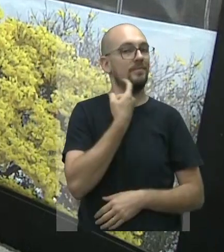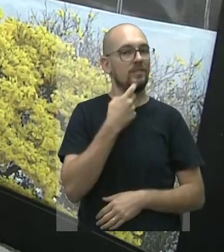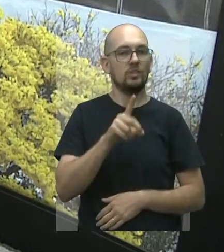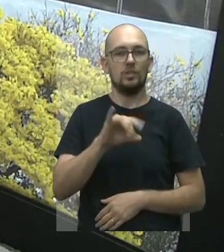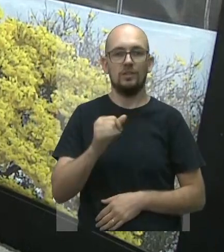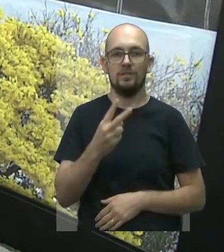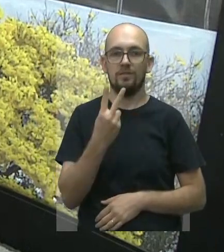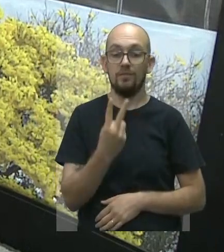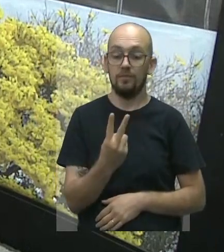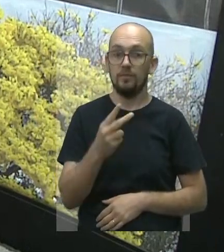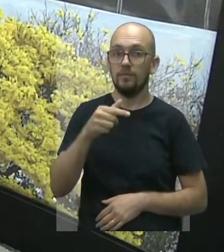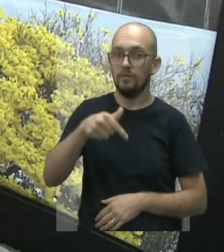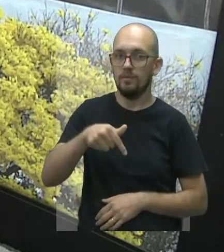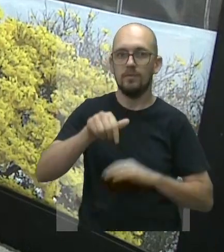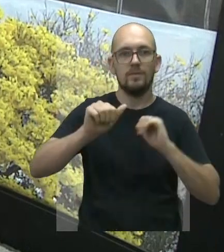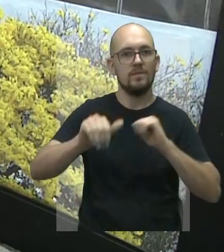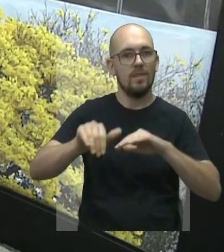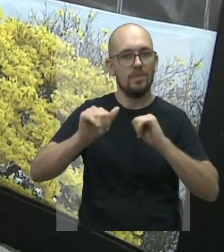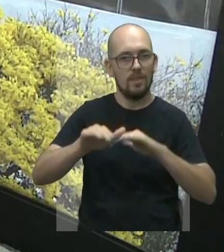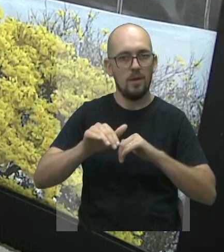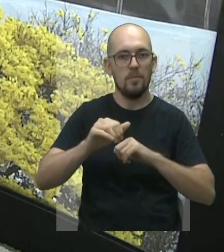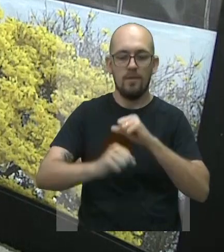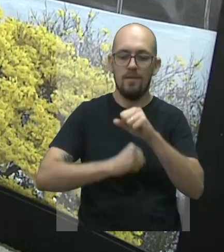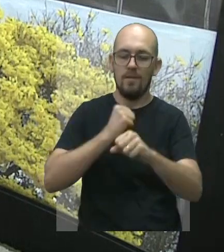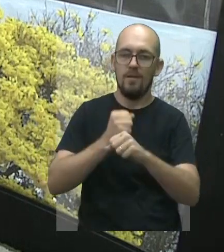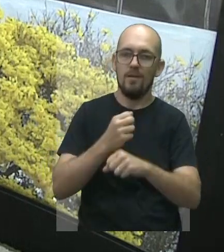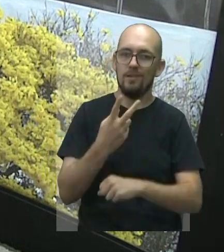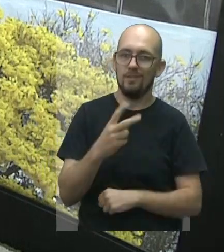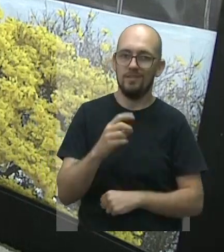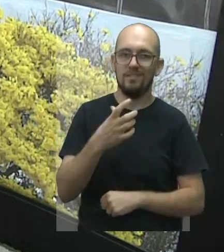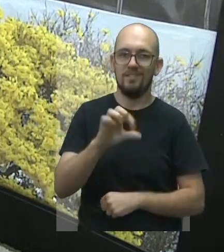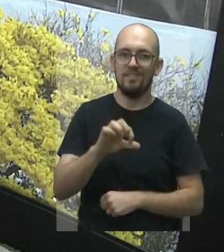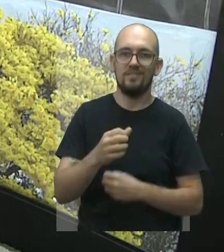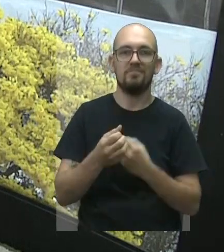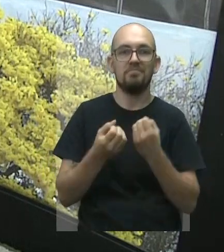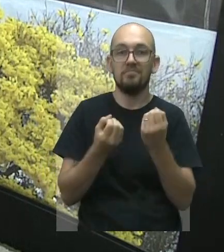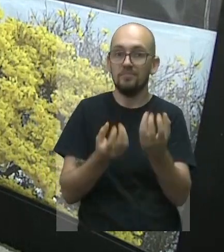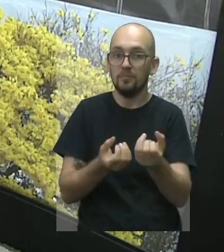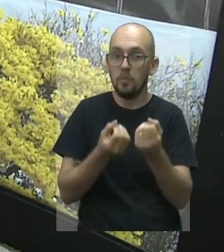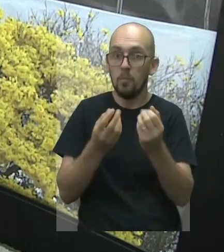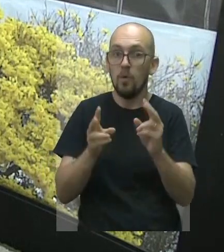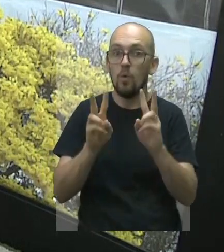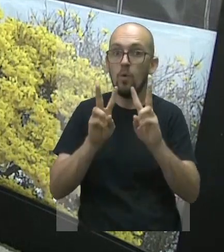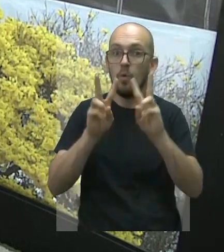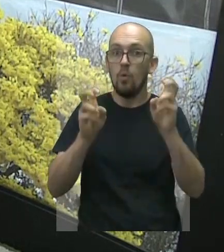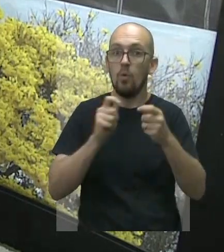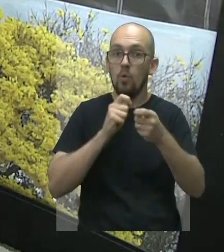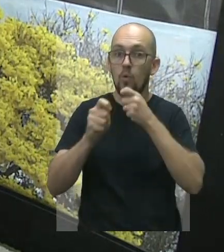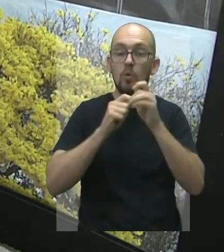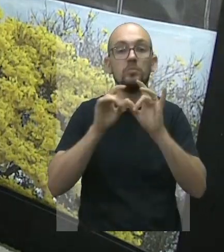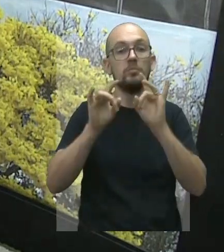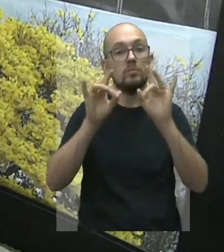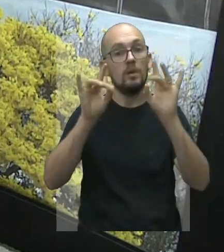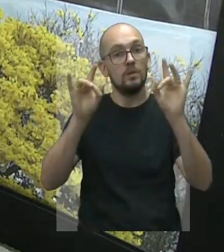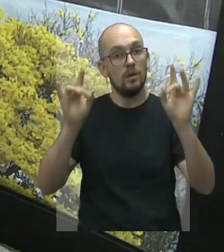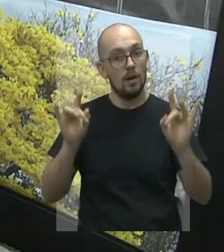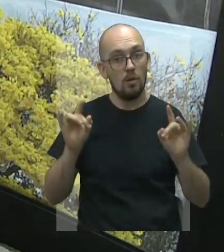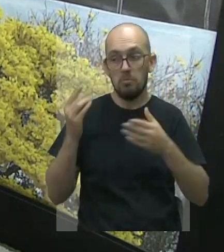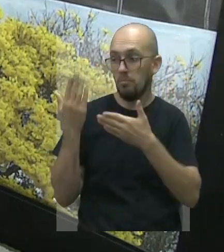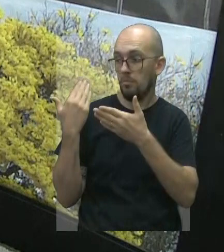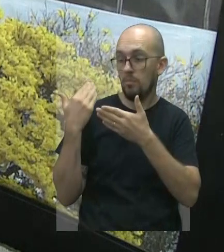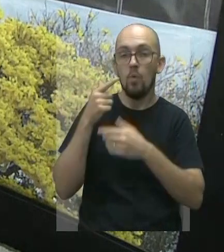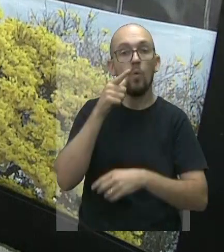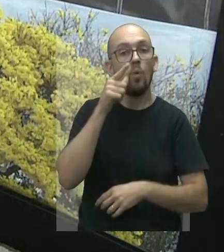dia 27 de setembro de 2019, trazendo uma reportagem especial sobre a solenidade que